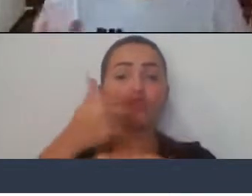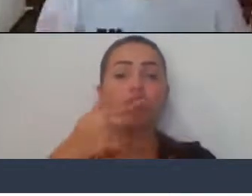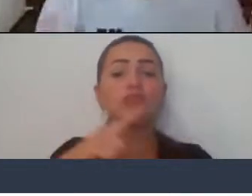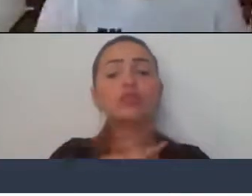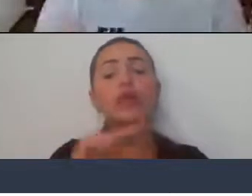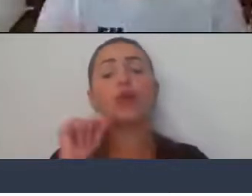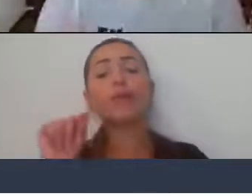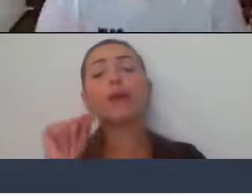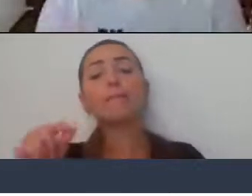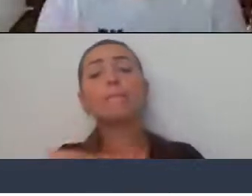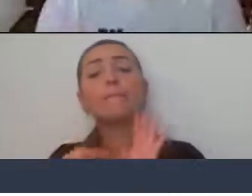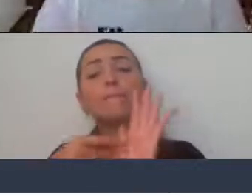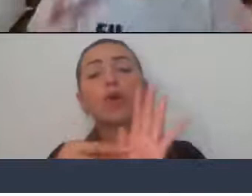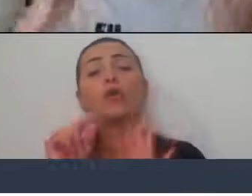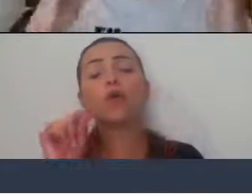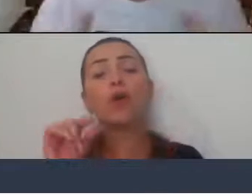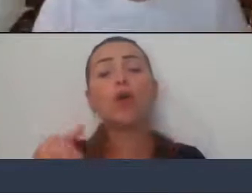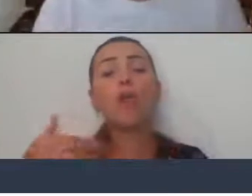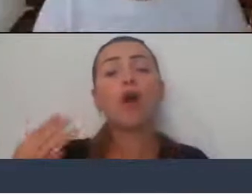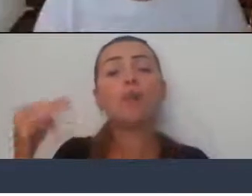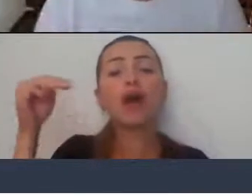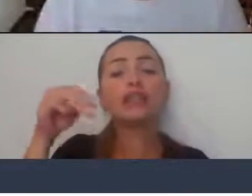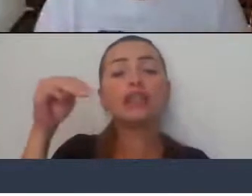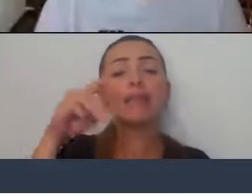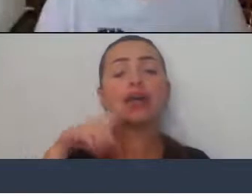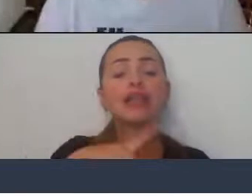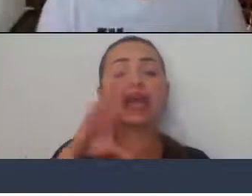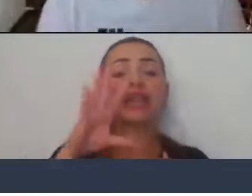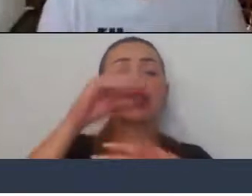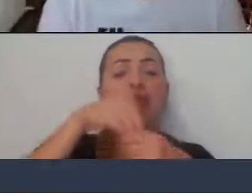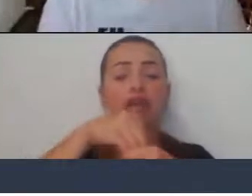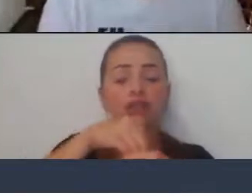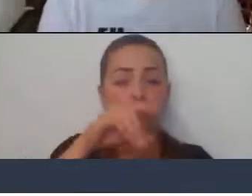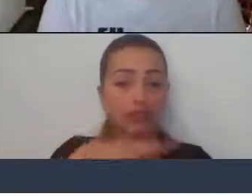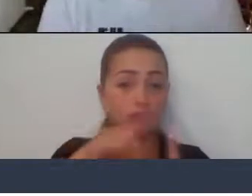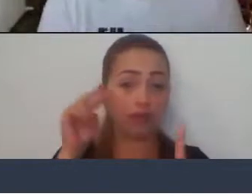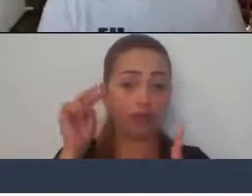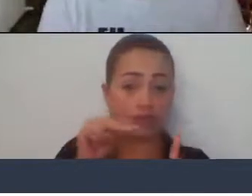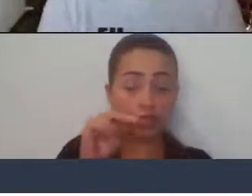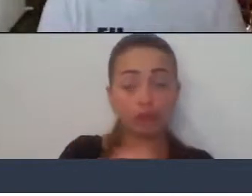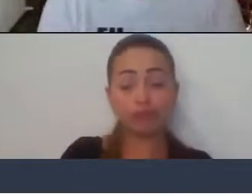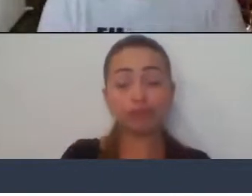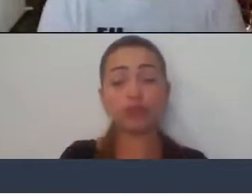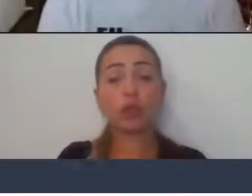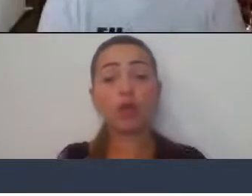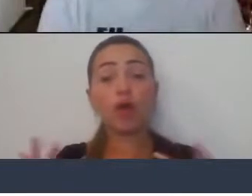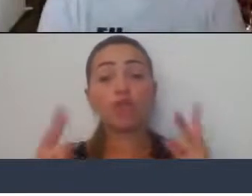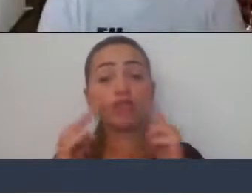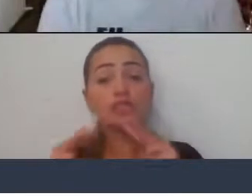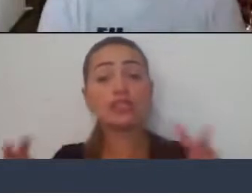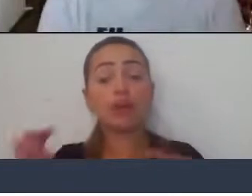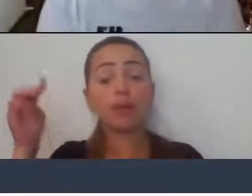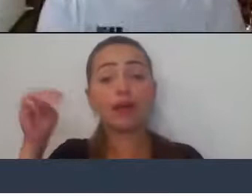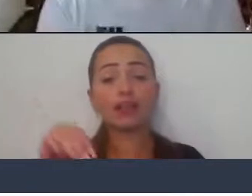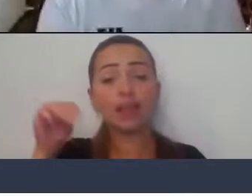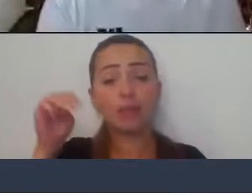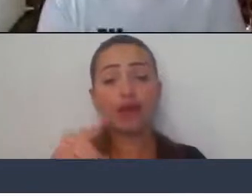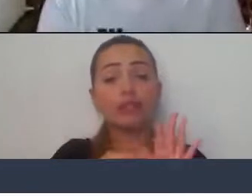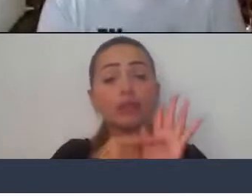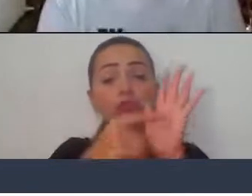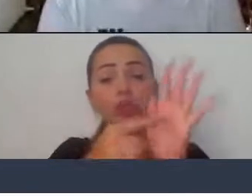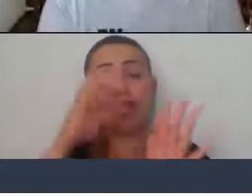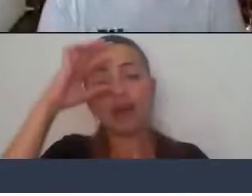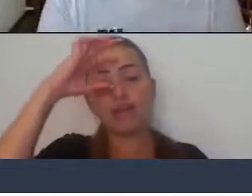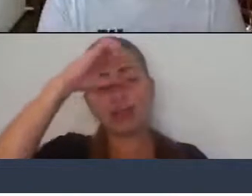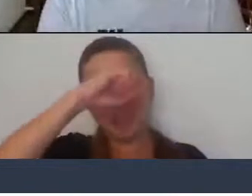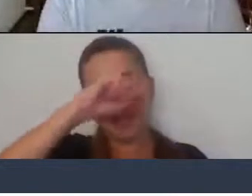Então, que matemática está expressa lá? Então, essa tem uma visão. Que visão de matemática eles mostraram que aprenderam lá? E isso